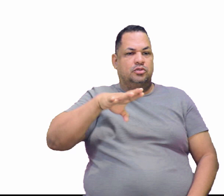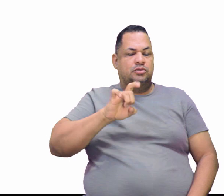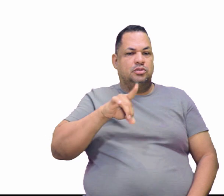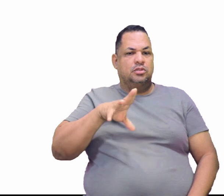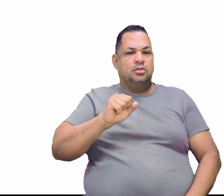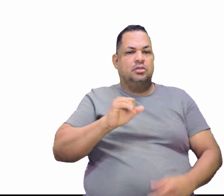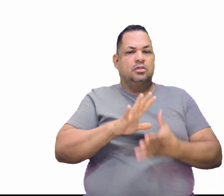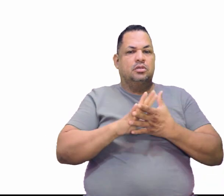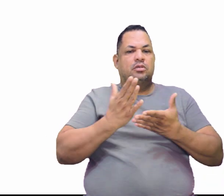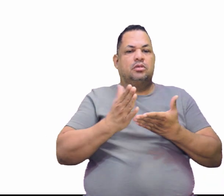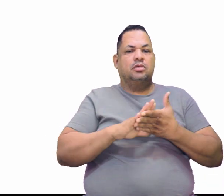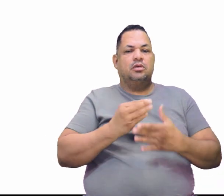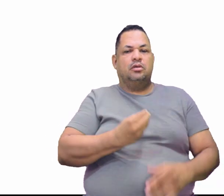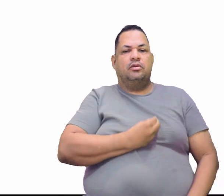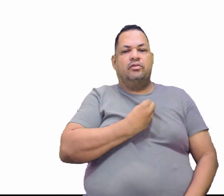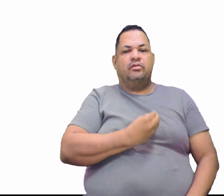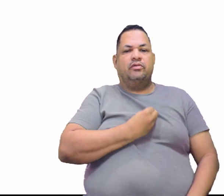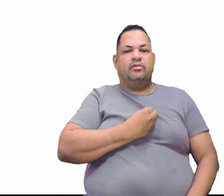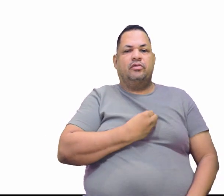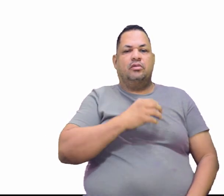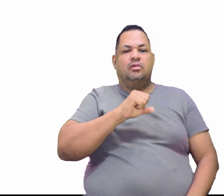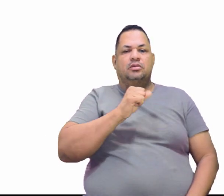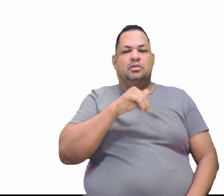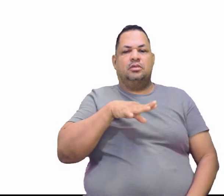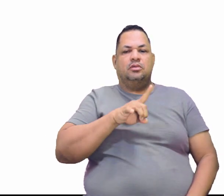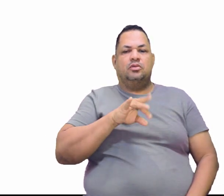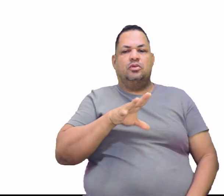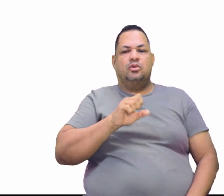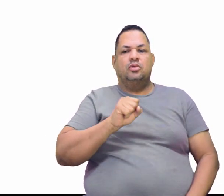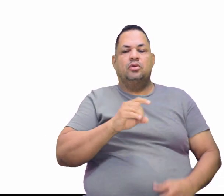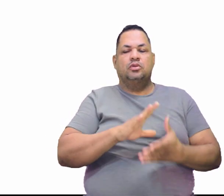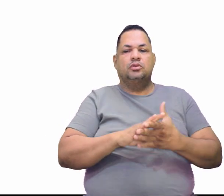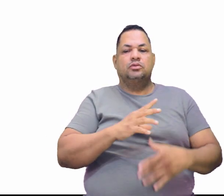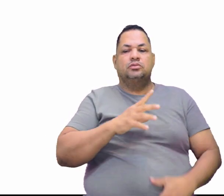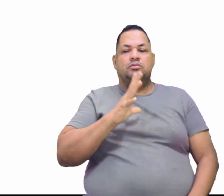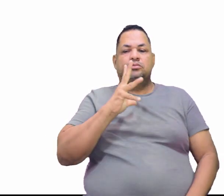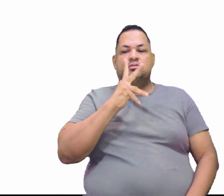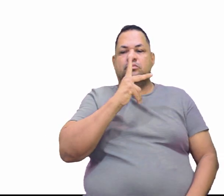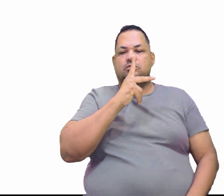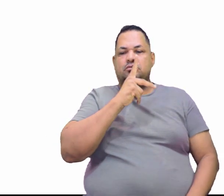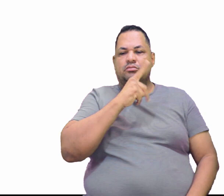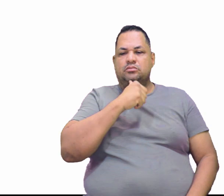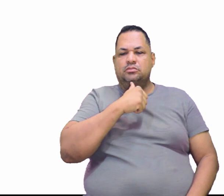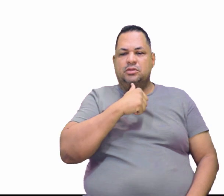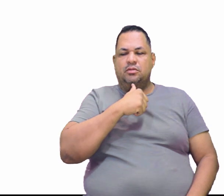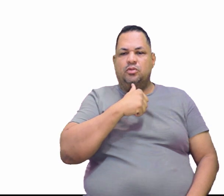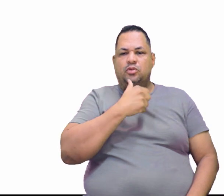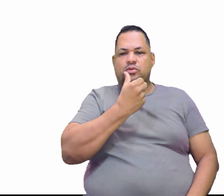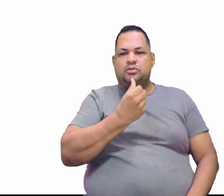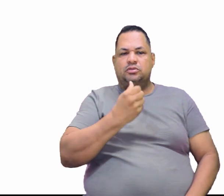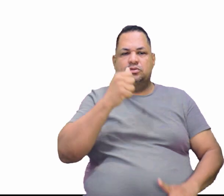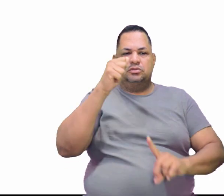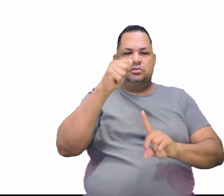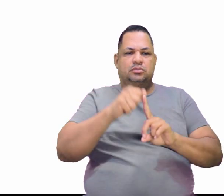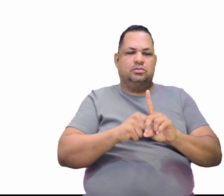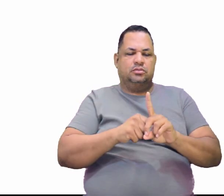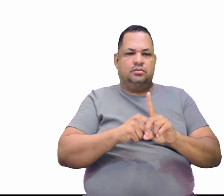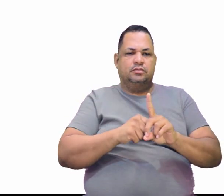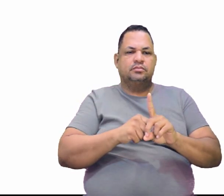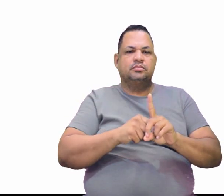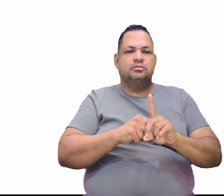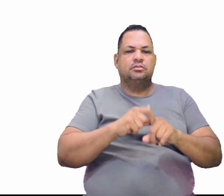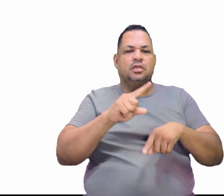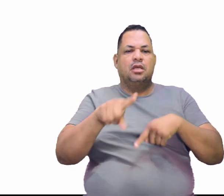6 meses, fazendo um estudo da área. 6 meses. A outra,